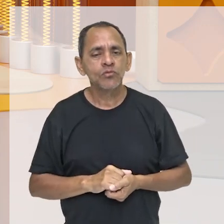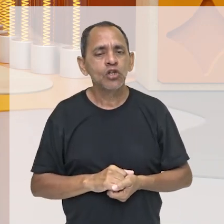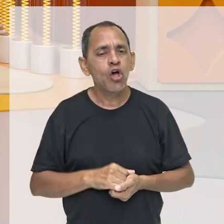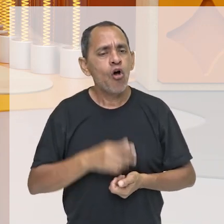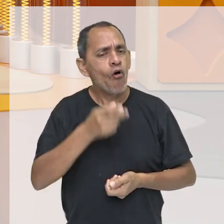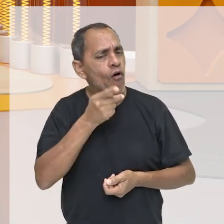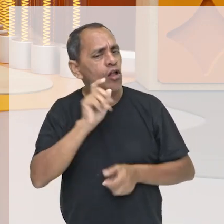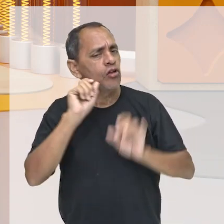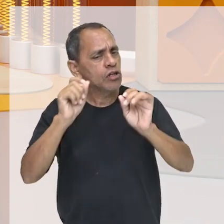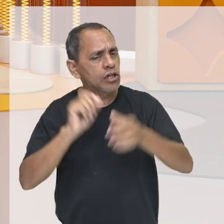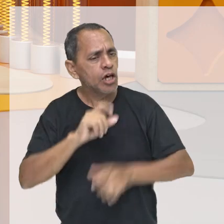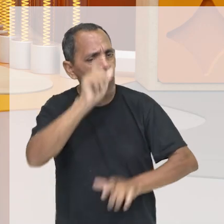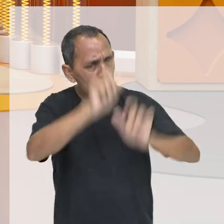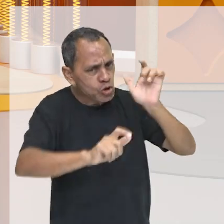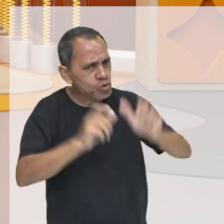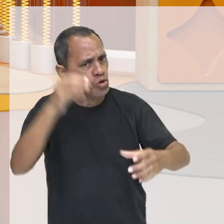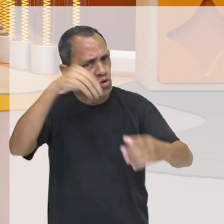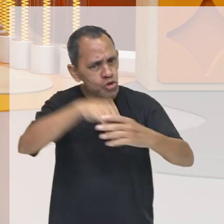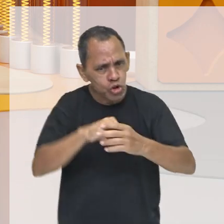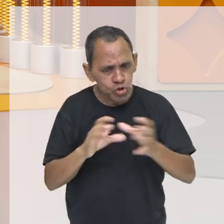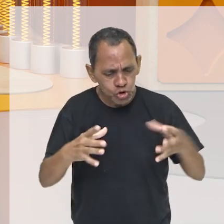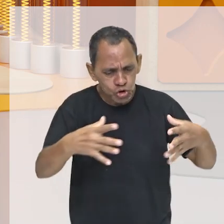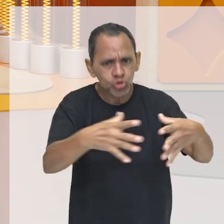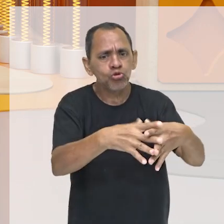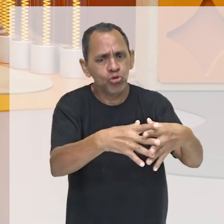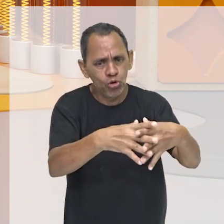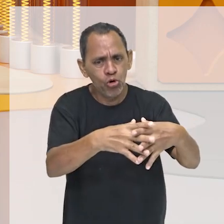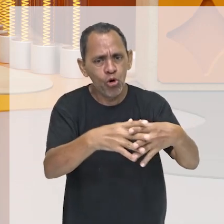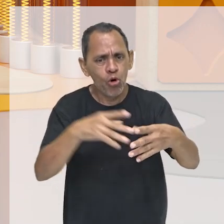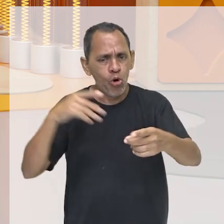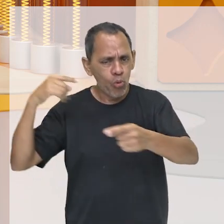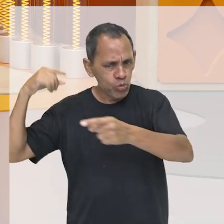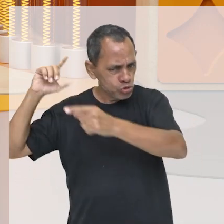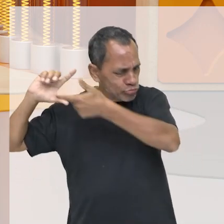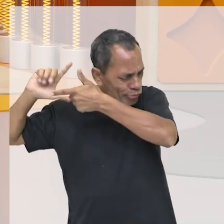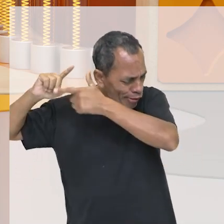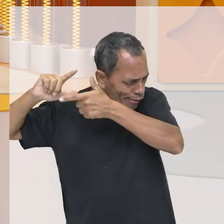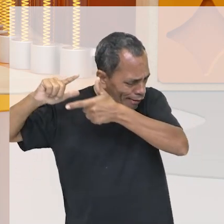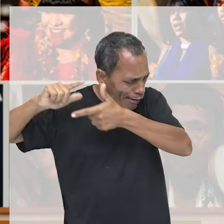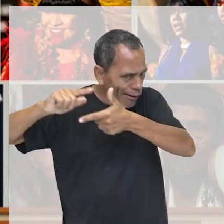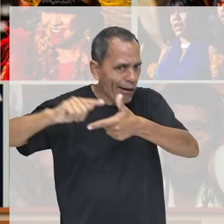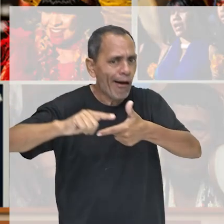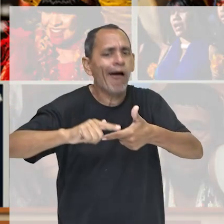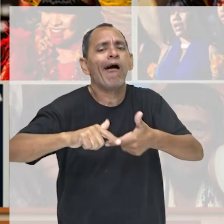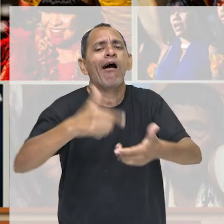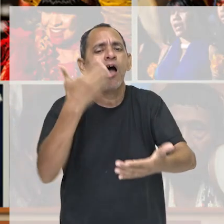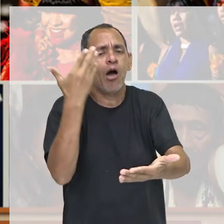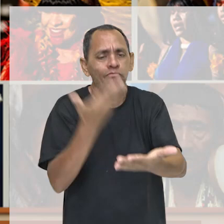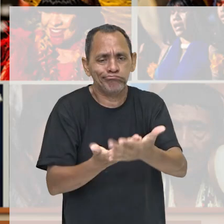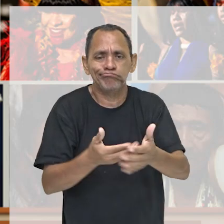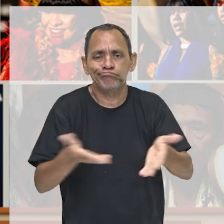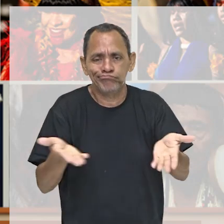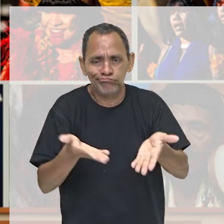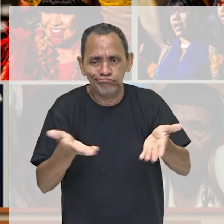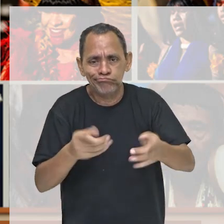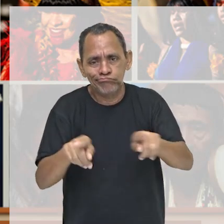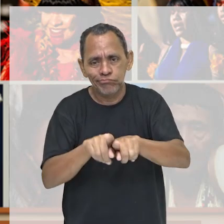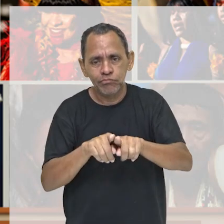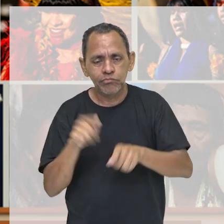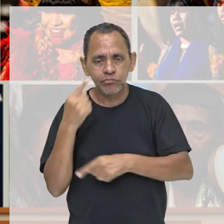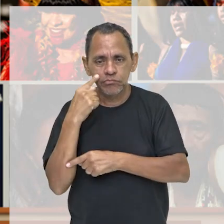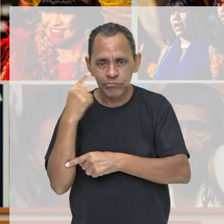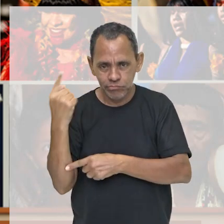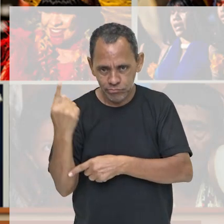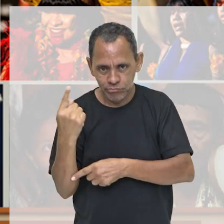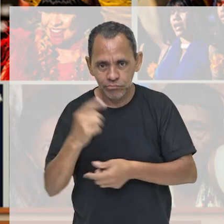vêm se perpetuando há tempo, né? E aí em vários setores, né? A gente vai dar uma olhada aí, falar um pouquinho sobre essas questões